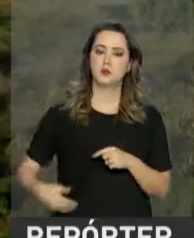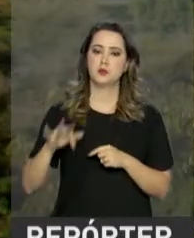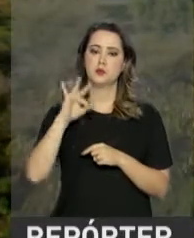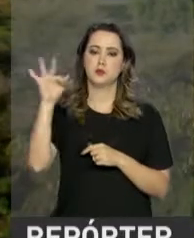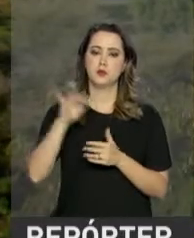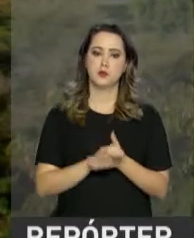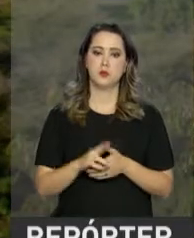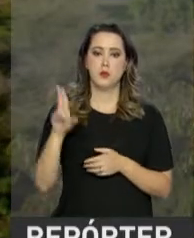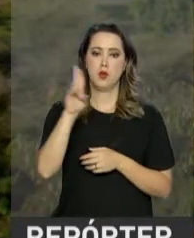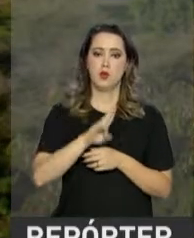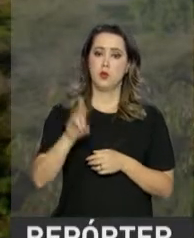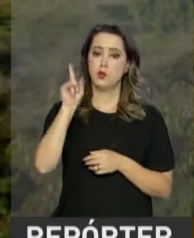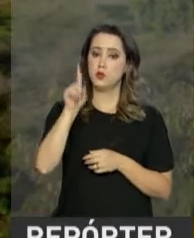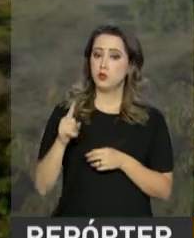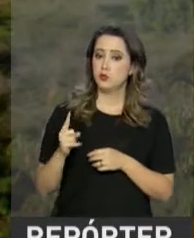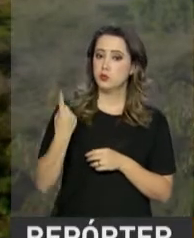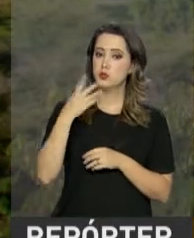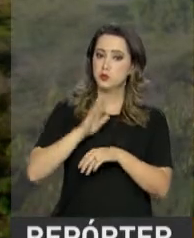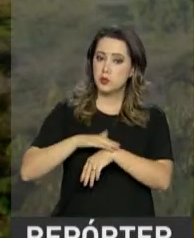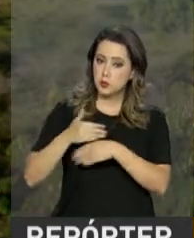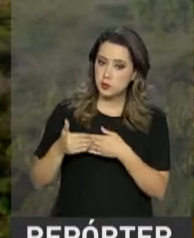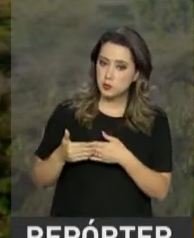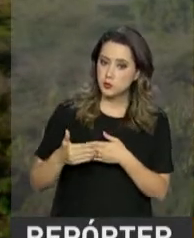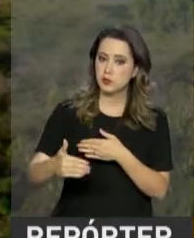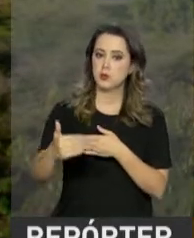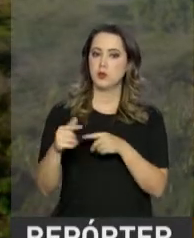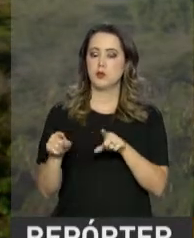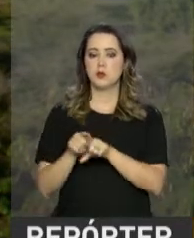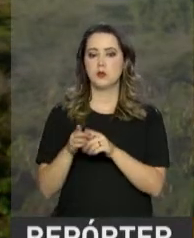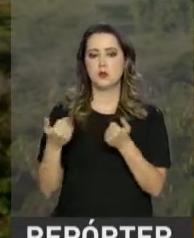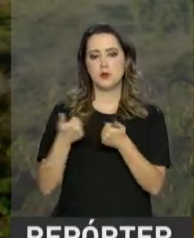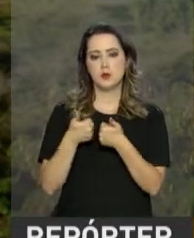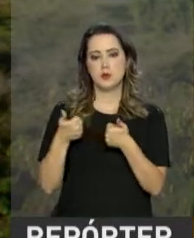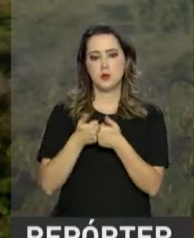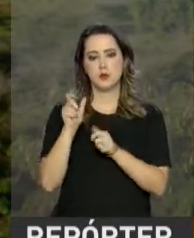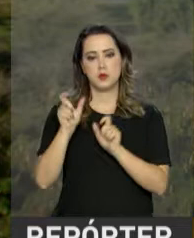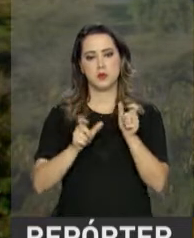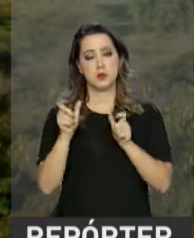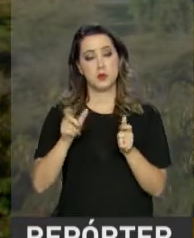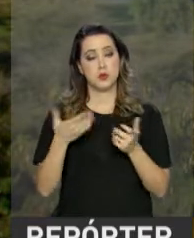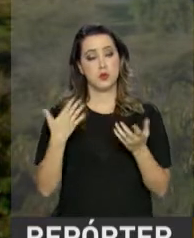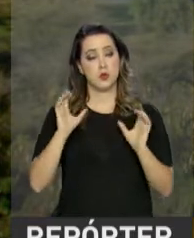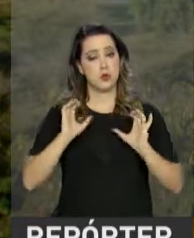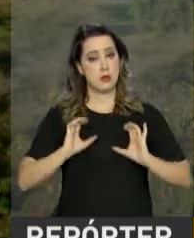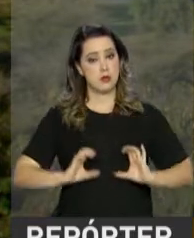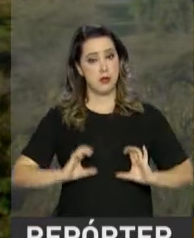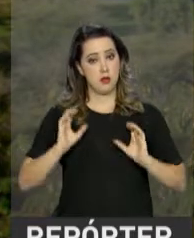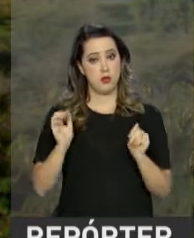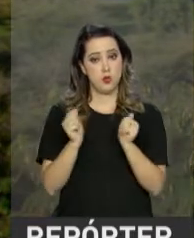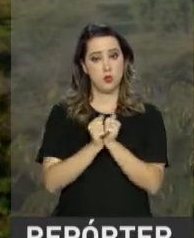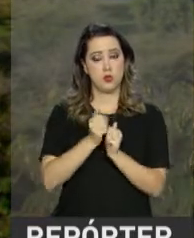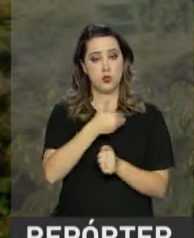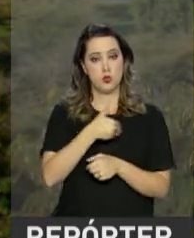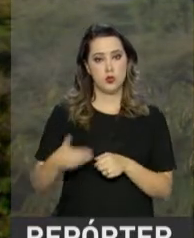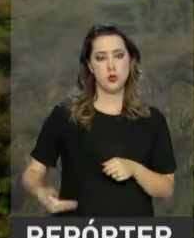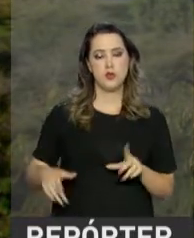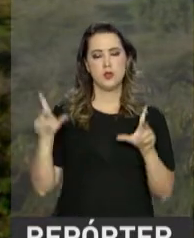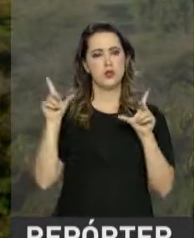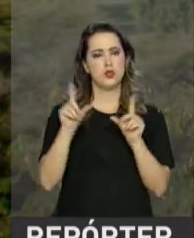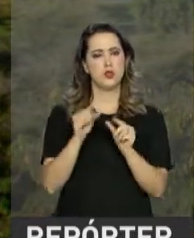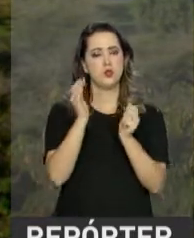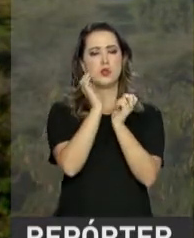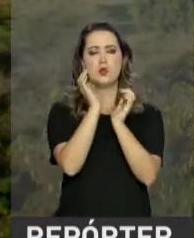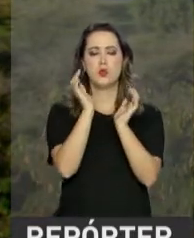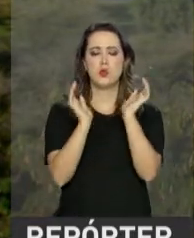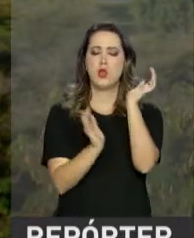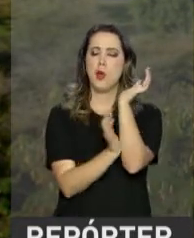uso desses portais é apenas um primeiro passo para aproximar ainda mais o cidadão do governo e de não ia burocracia com a digitalização